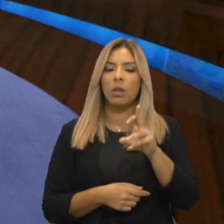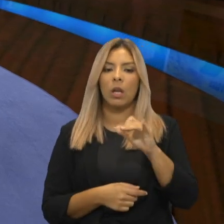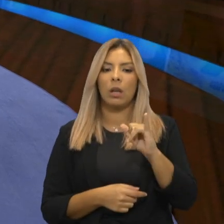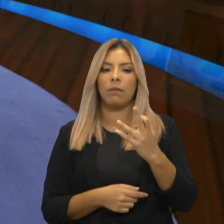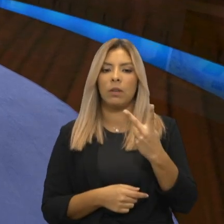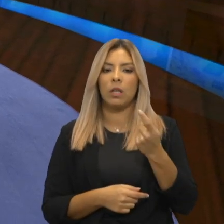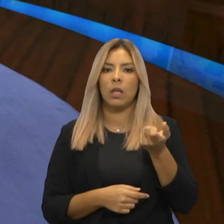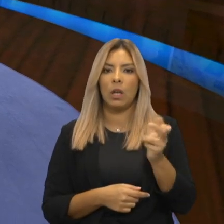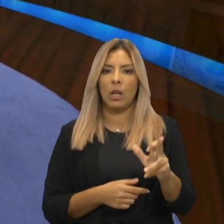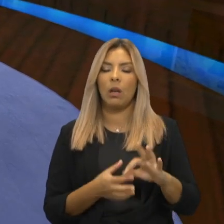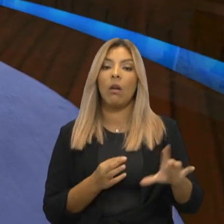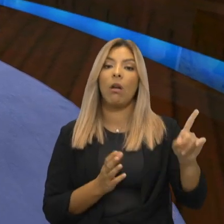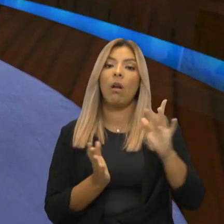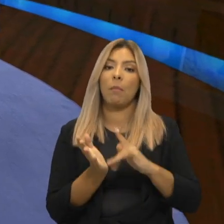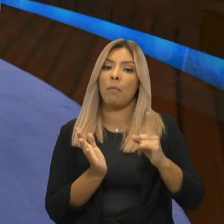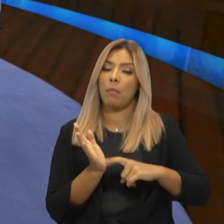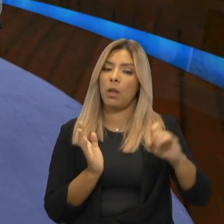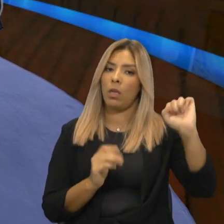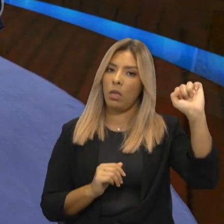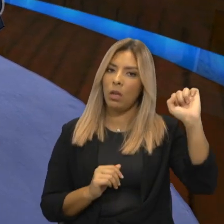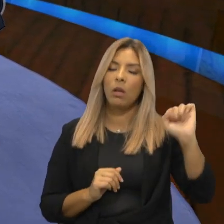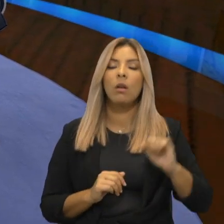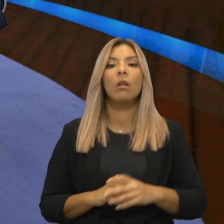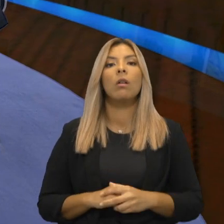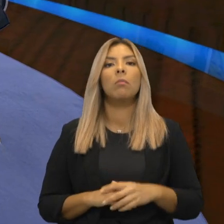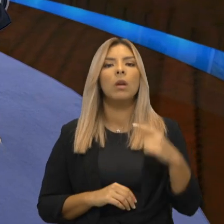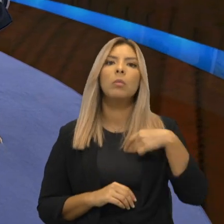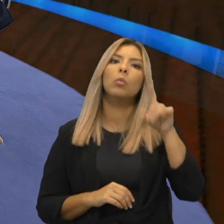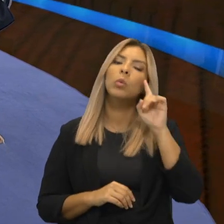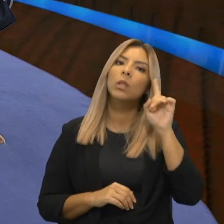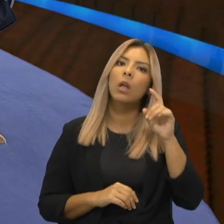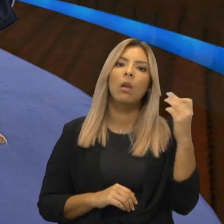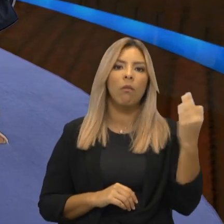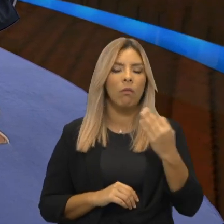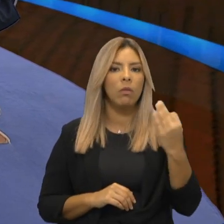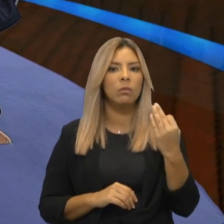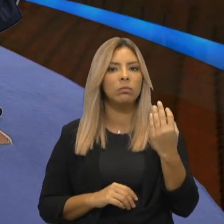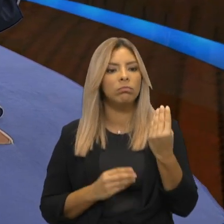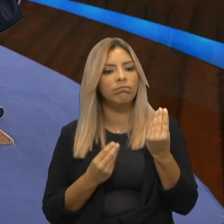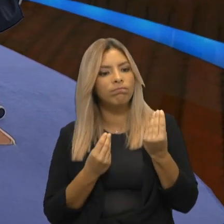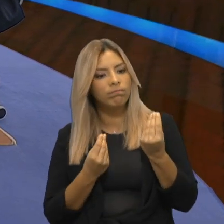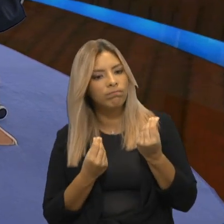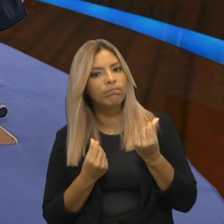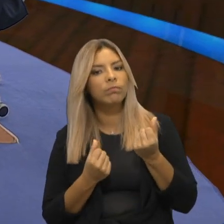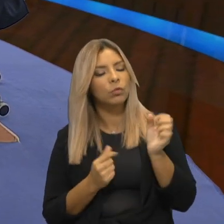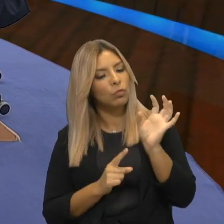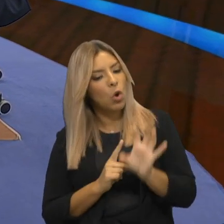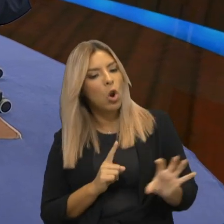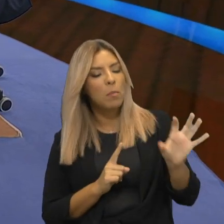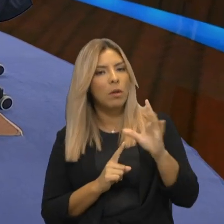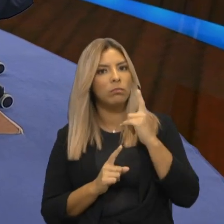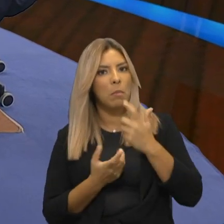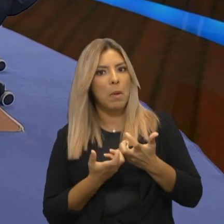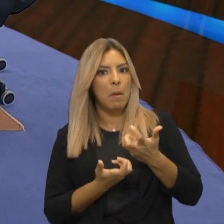Estados Unidos, e percebem a importância de assinalar esta efeméride com um grande congresso científico,